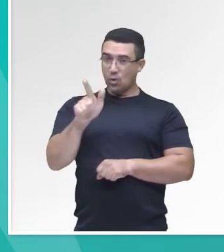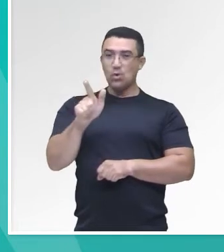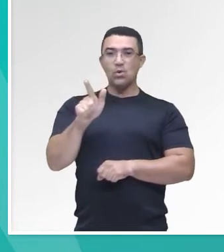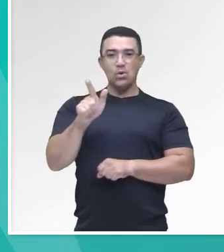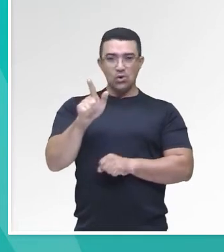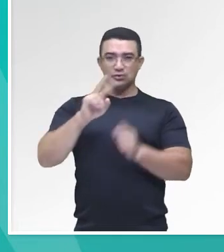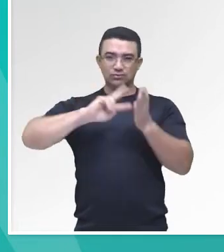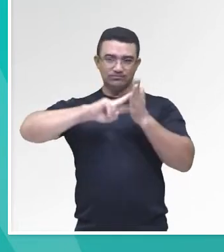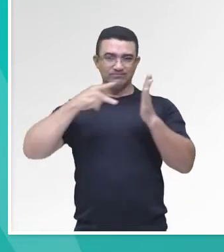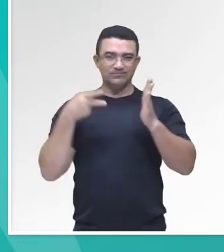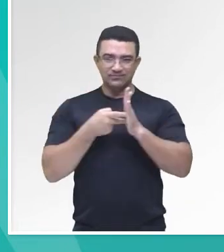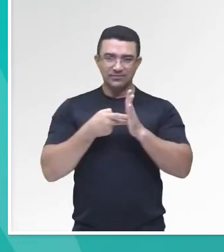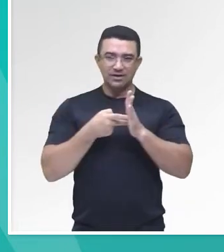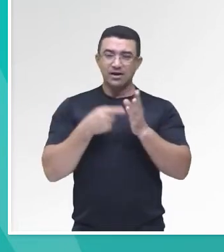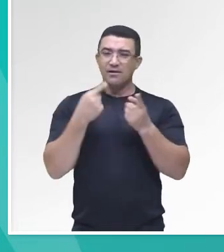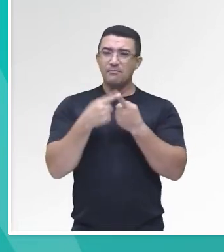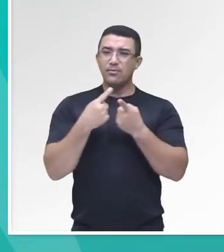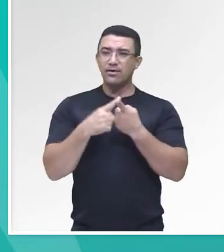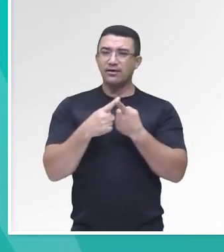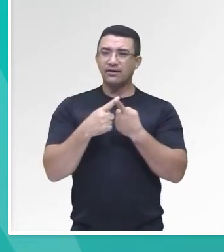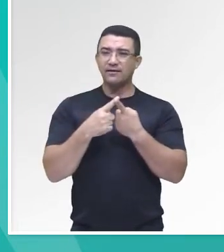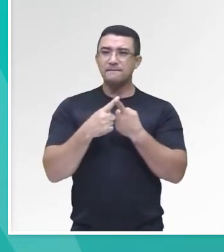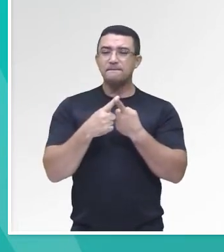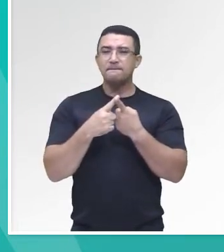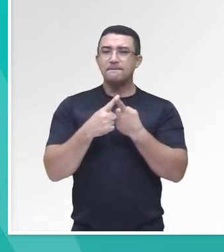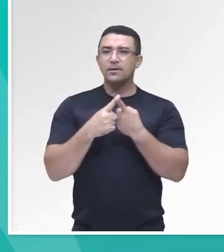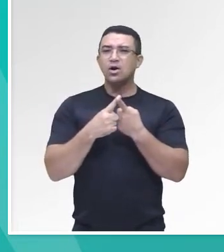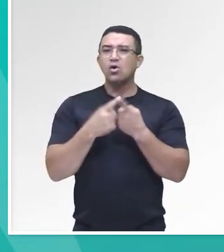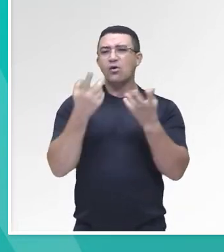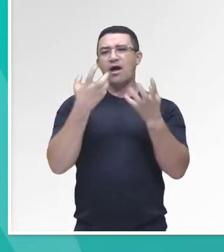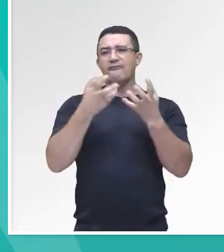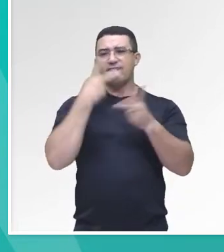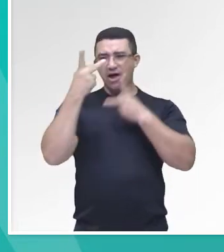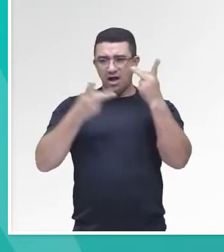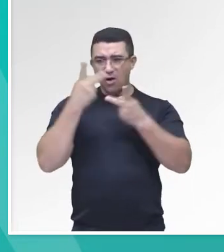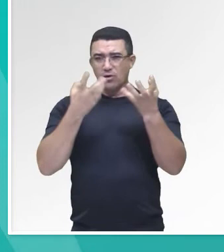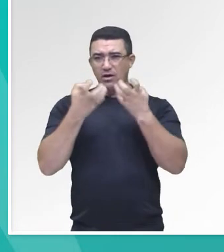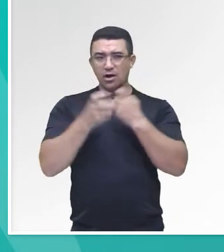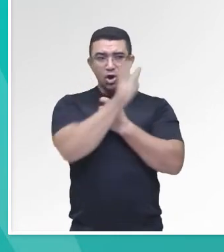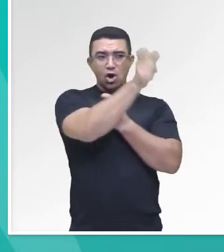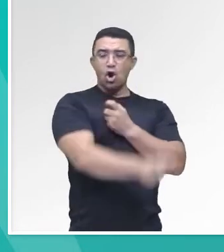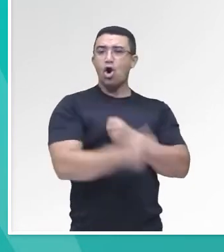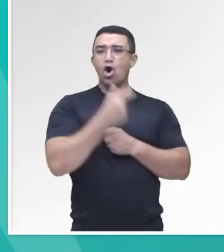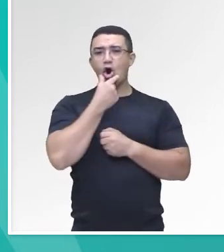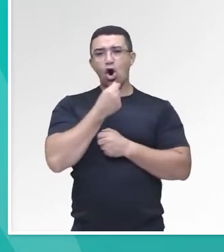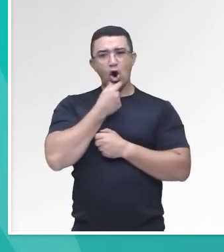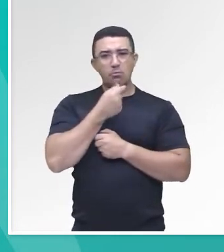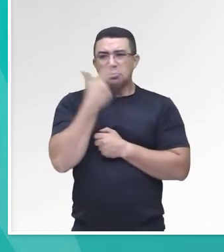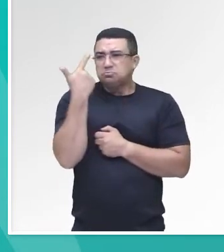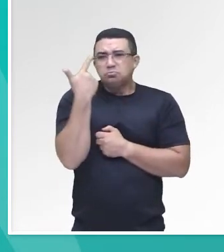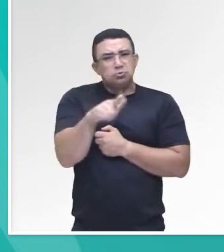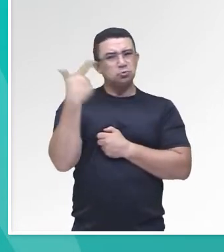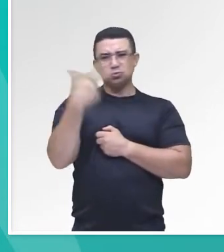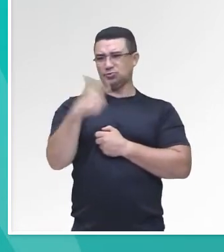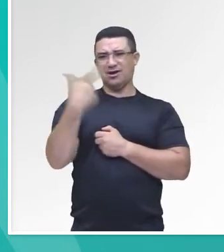Por quê? Porque eu estou querendo dizer que este homem ele é uma pessoa que não tem